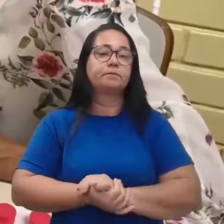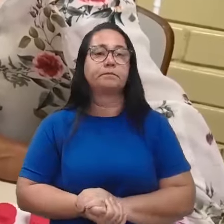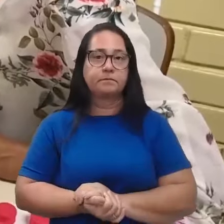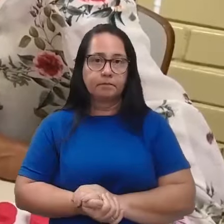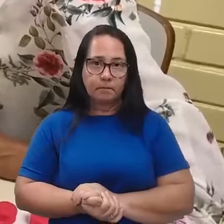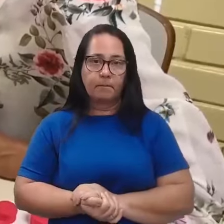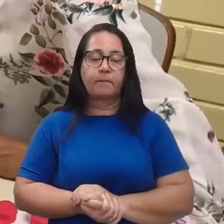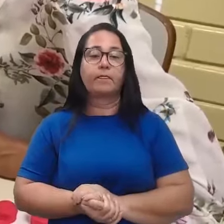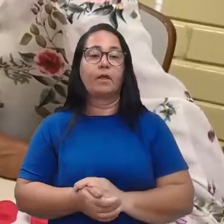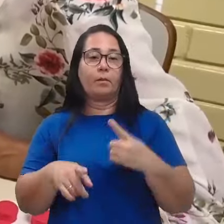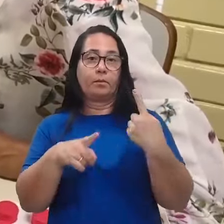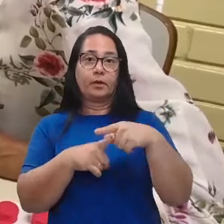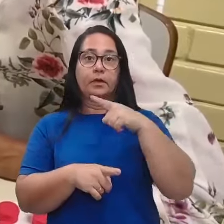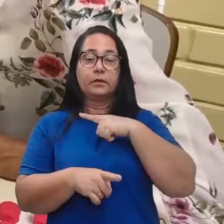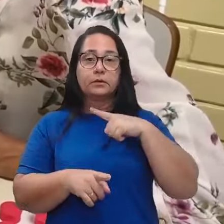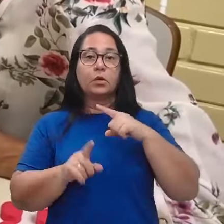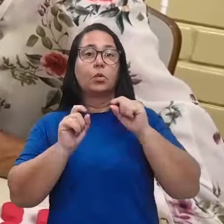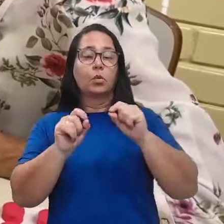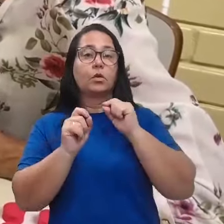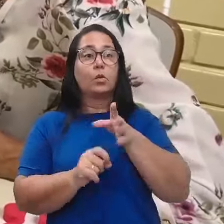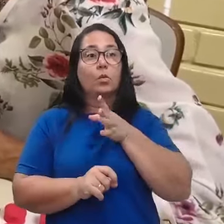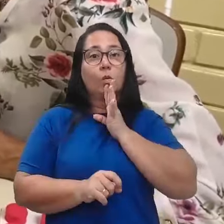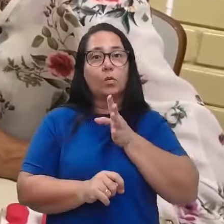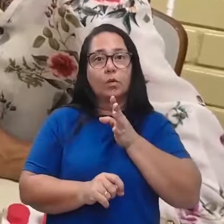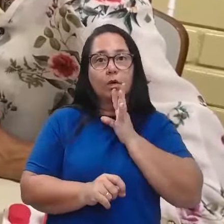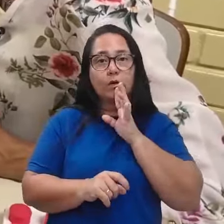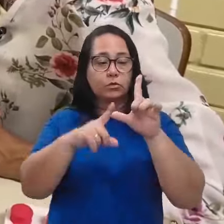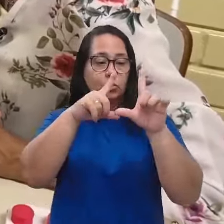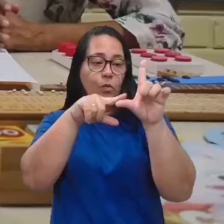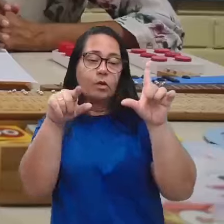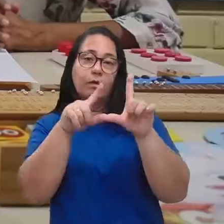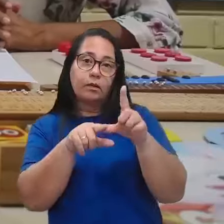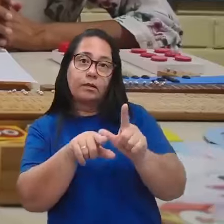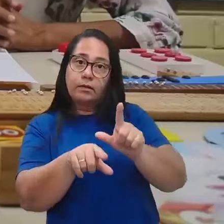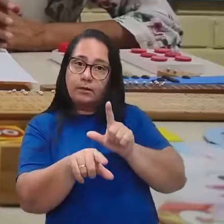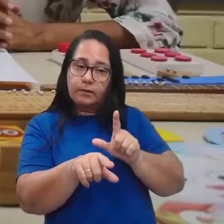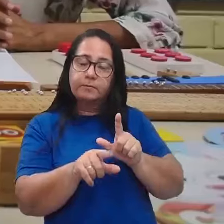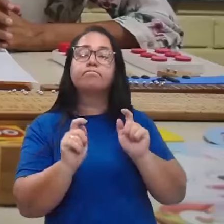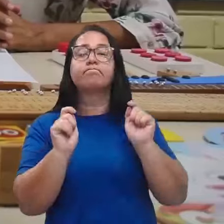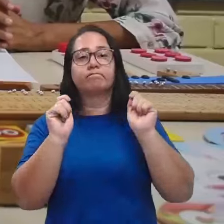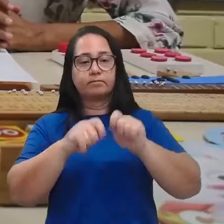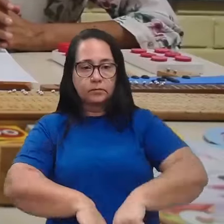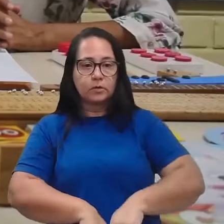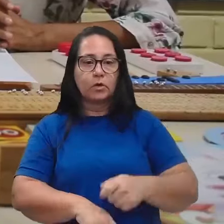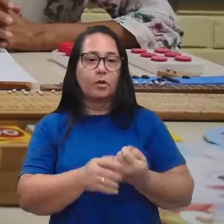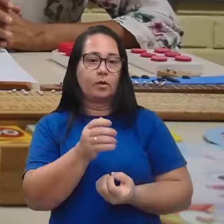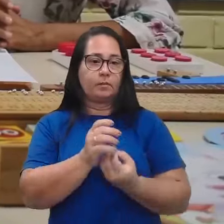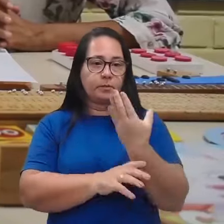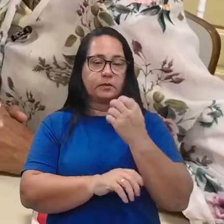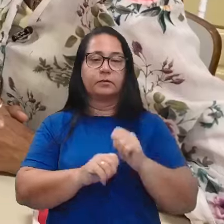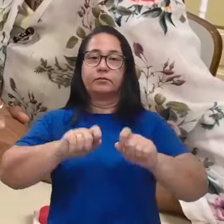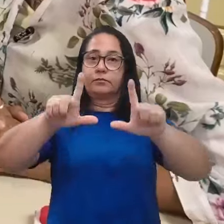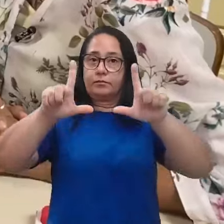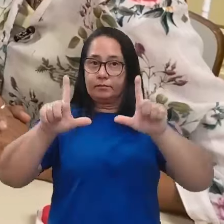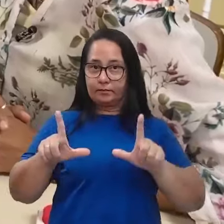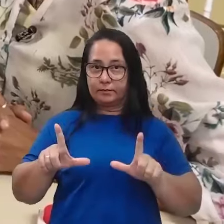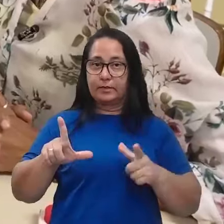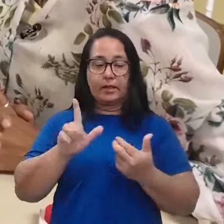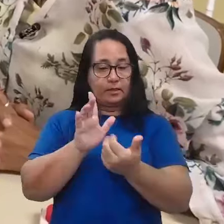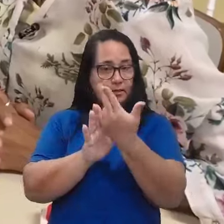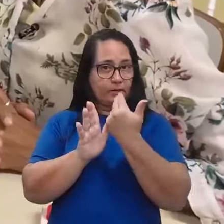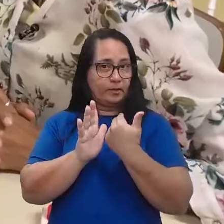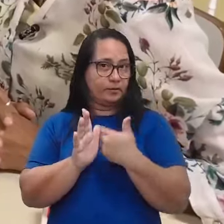aqui, no caso, teria o reconhecimento da forma da letra, Isso. Aí, que interessante aqui, pessoal, para vocês verem a minha produção artística. Olha, desenho é